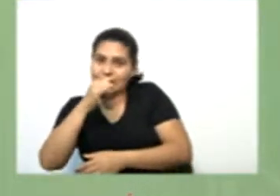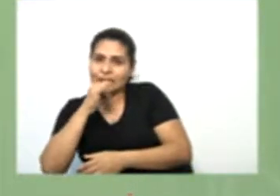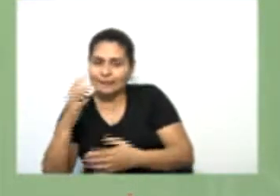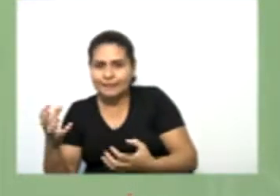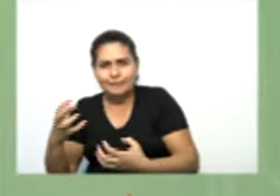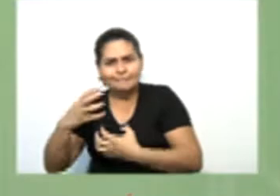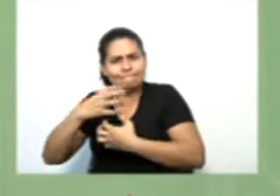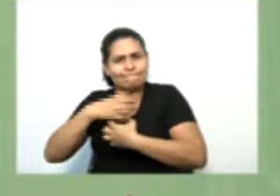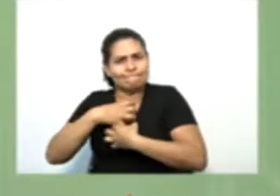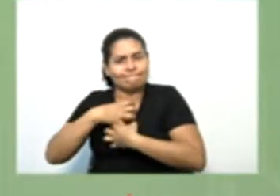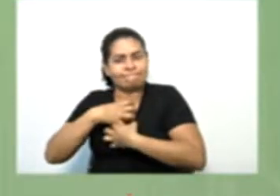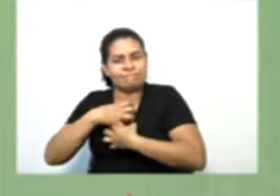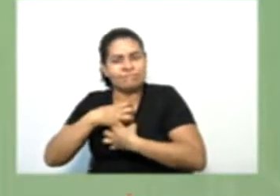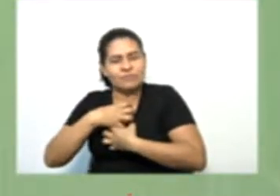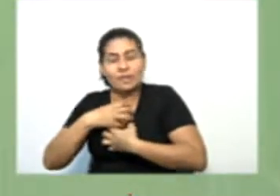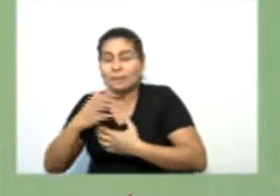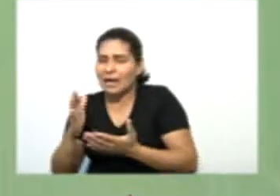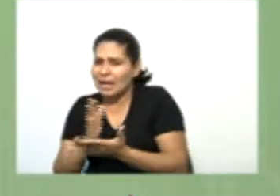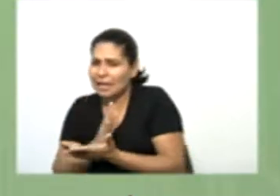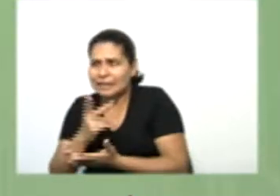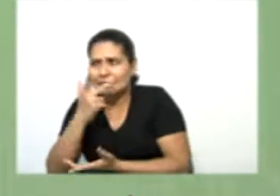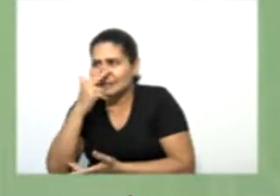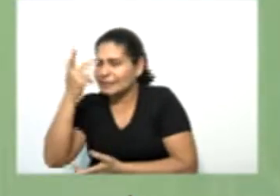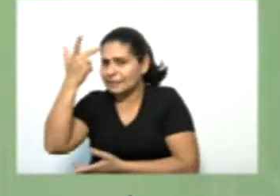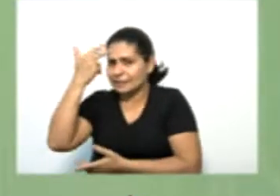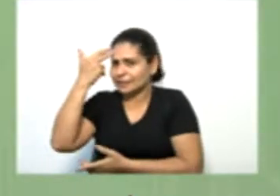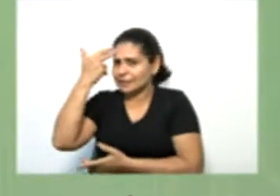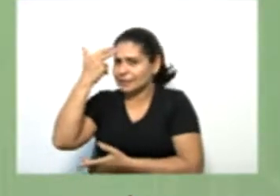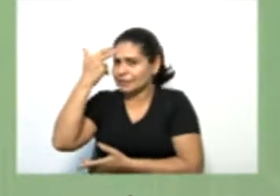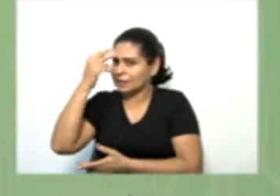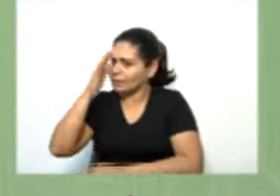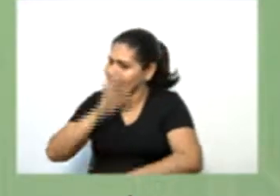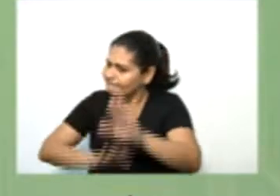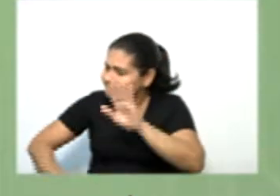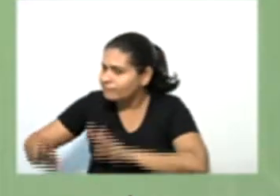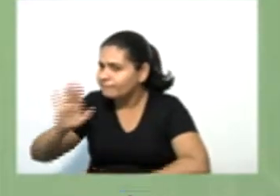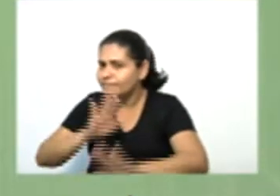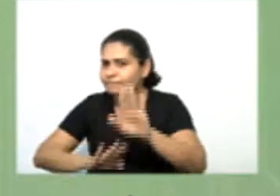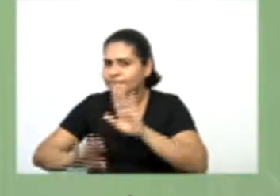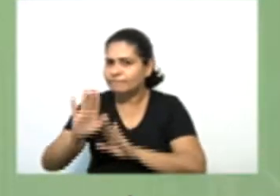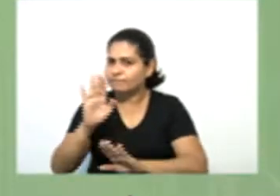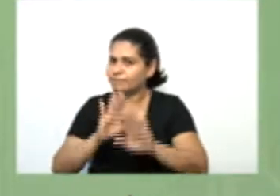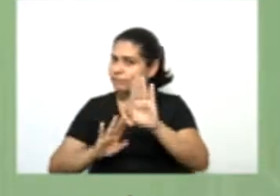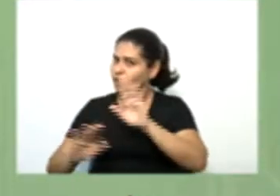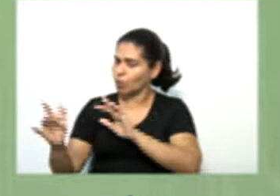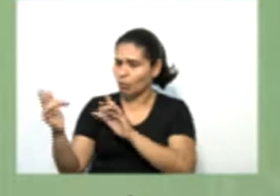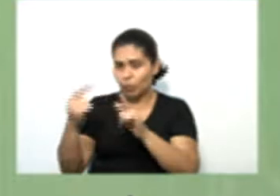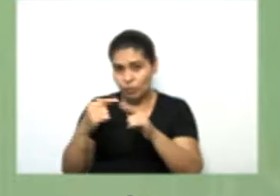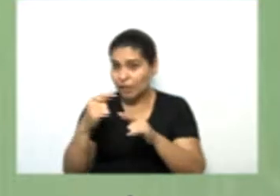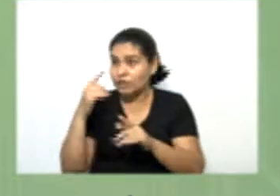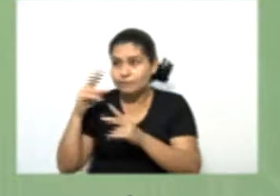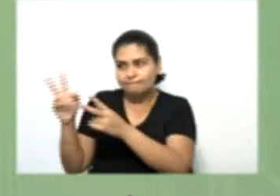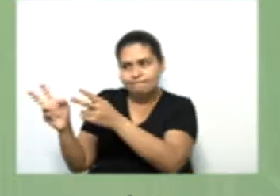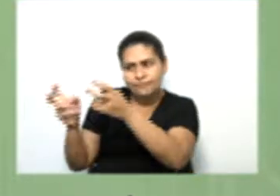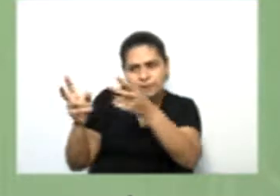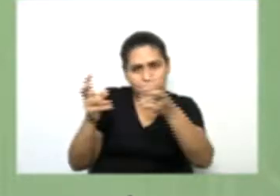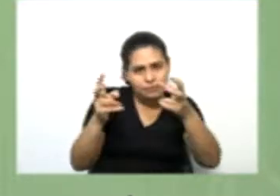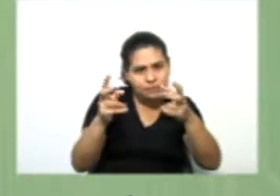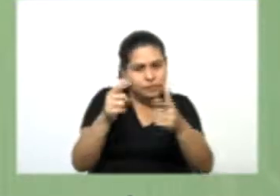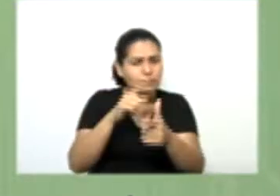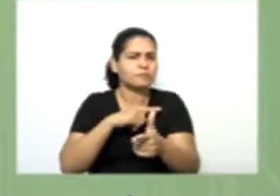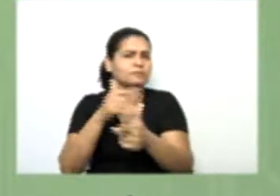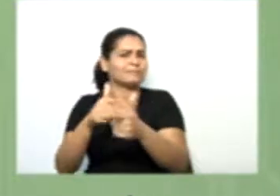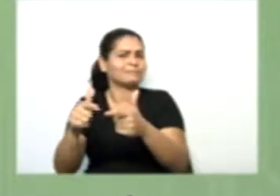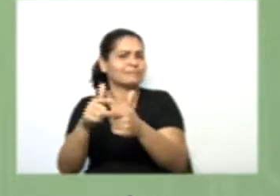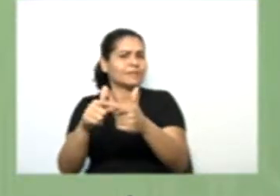abala mais do que o normal, tá certo? Então, muito cuidado com relação à percepção do conflito.